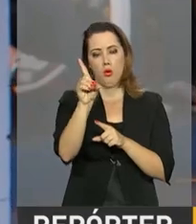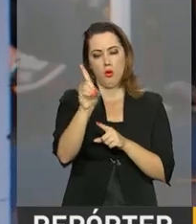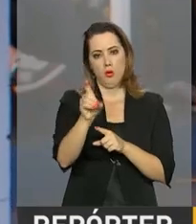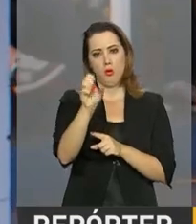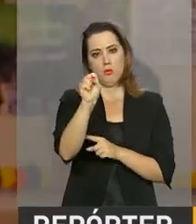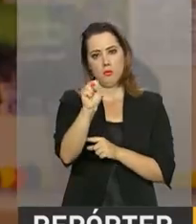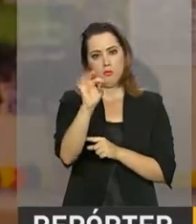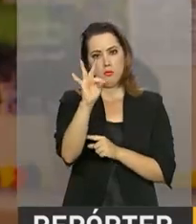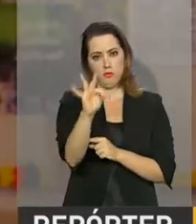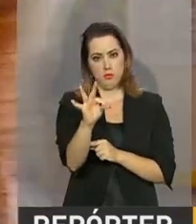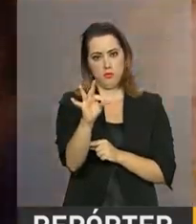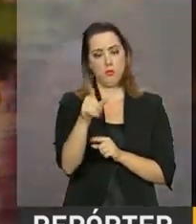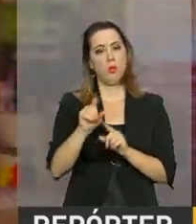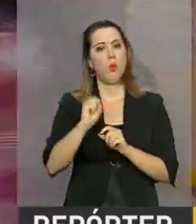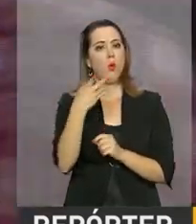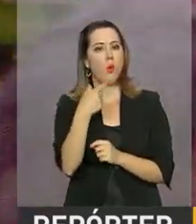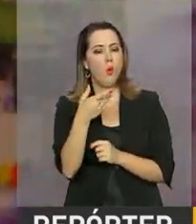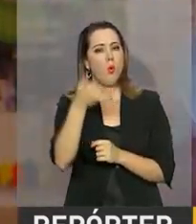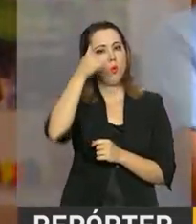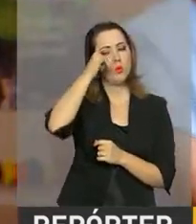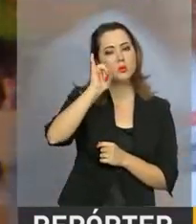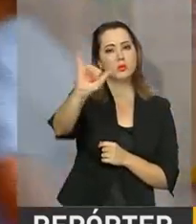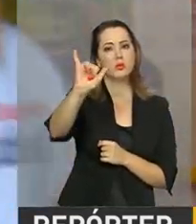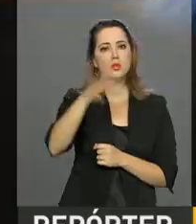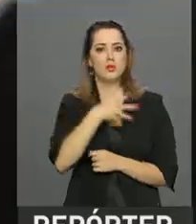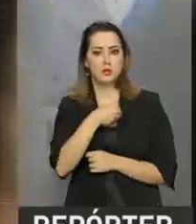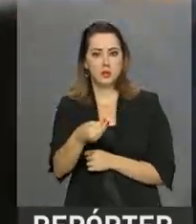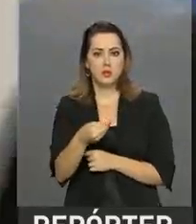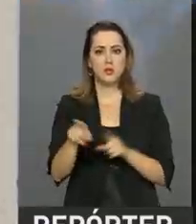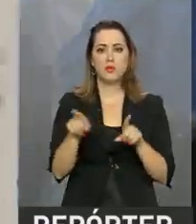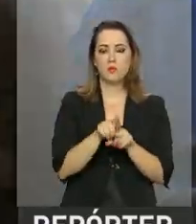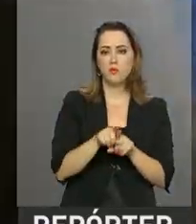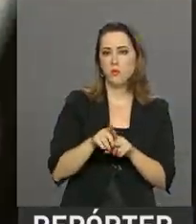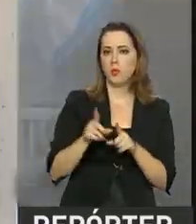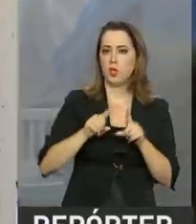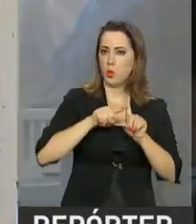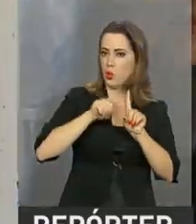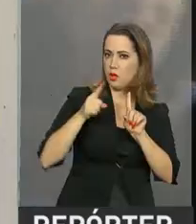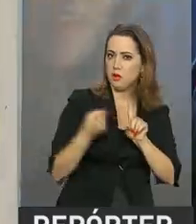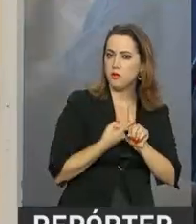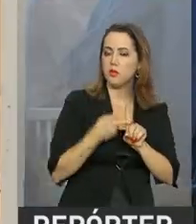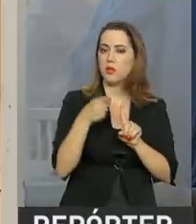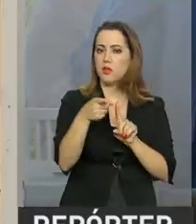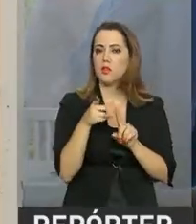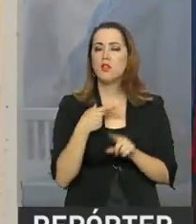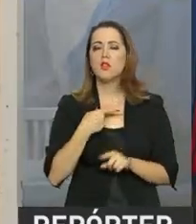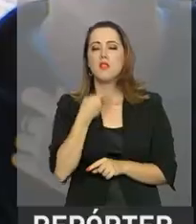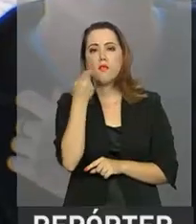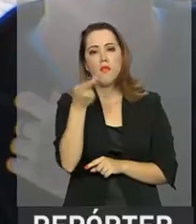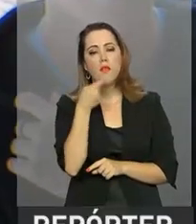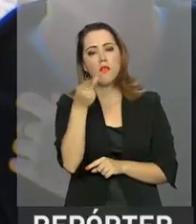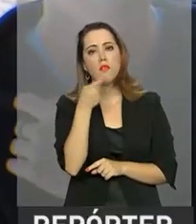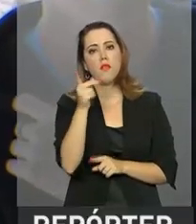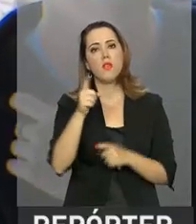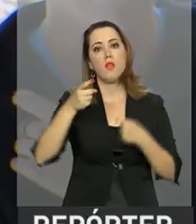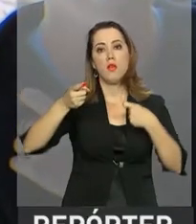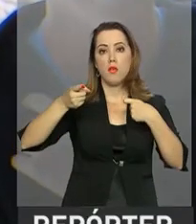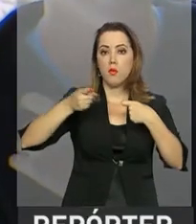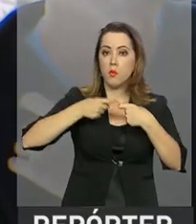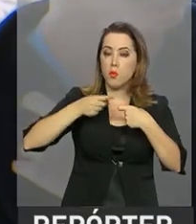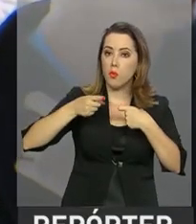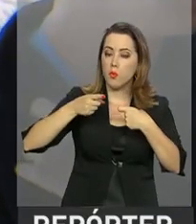transmissíveis anticoncepcionais e gravidez quando o assunto é sexo uma fonte de pesquisa é quase